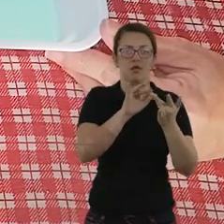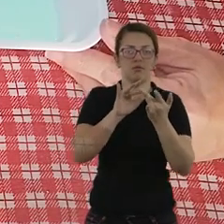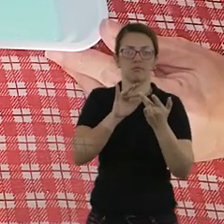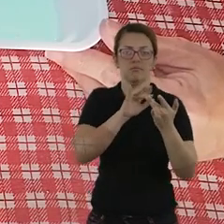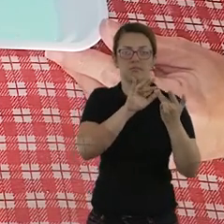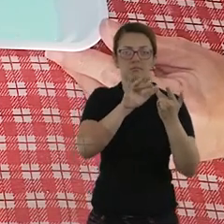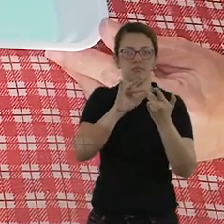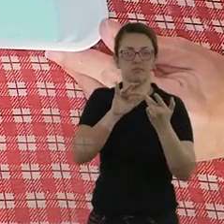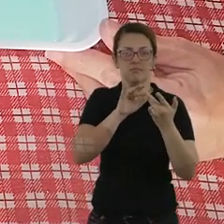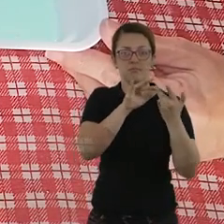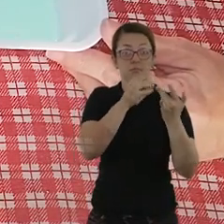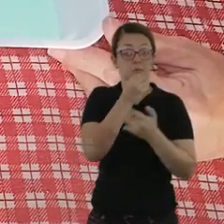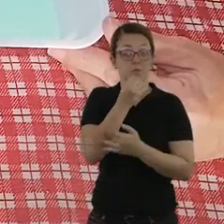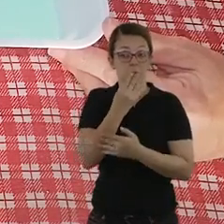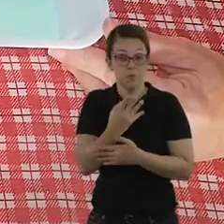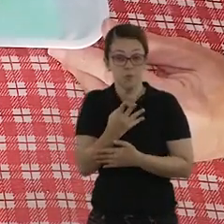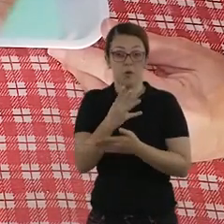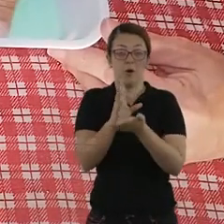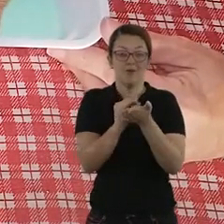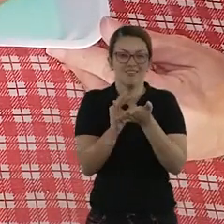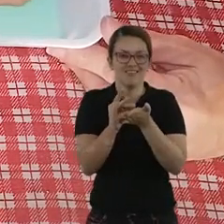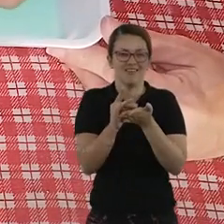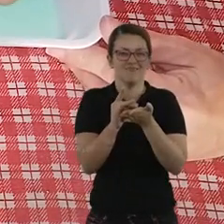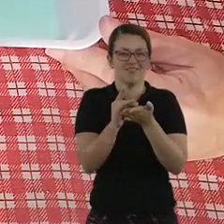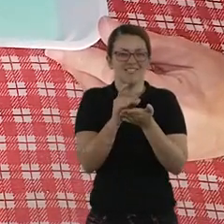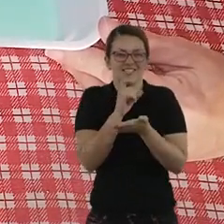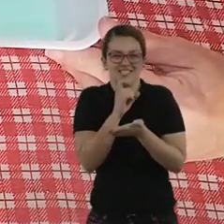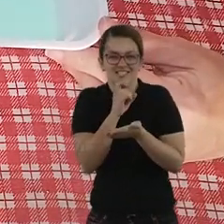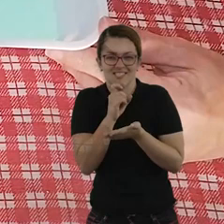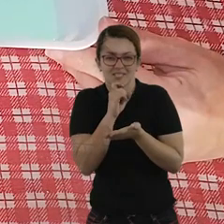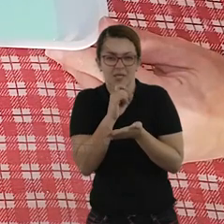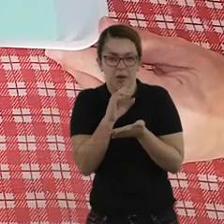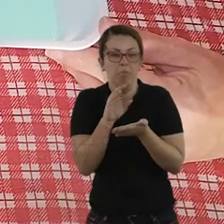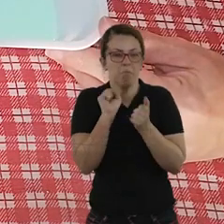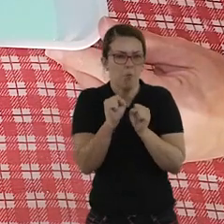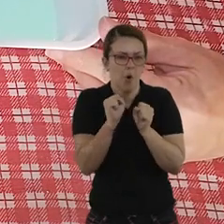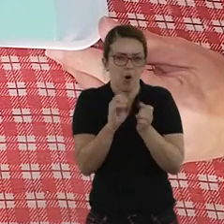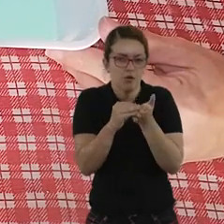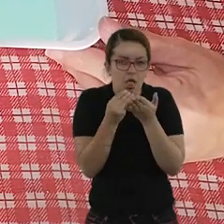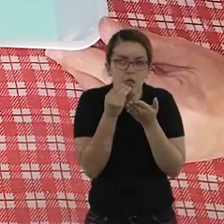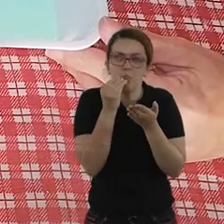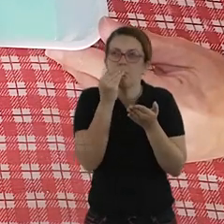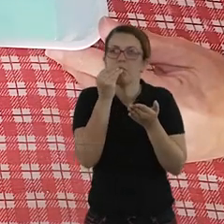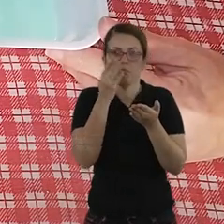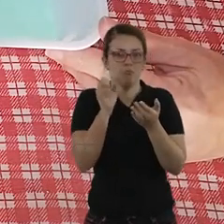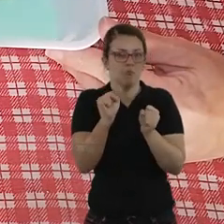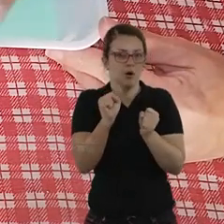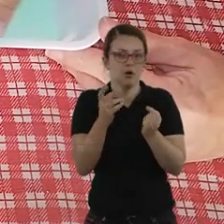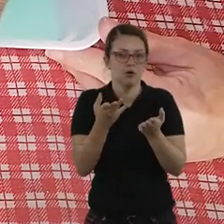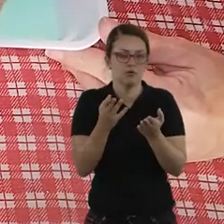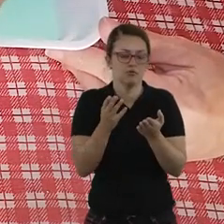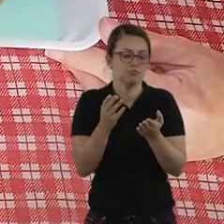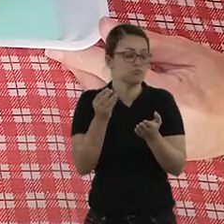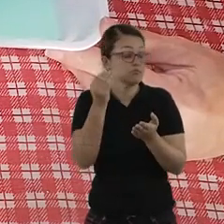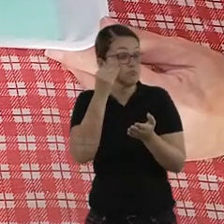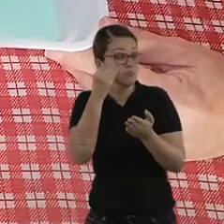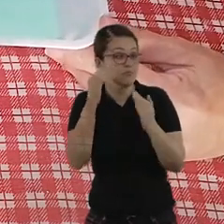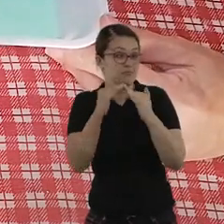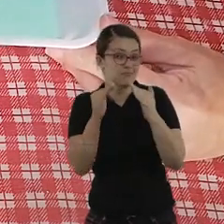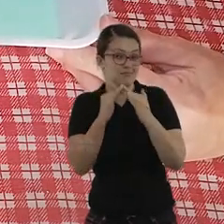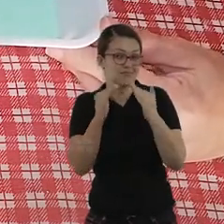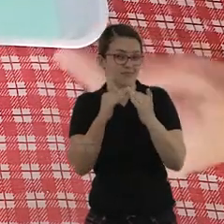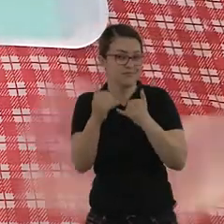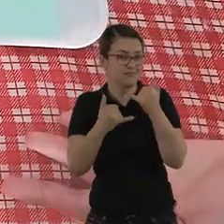Essa pesquisa e investigação para ela traz muita riqueza. Ela é geladinha, pode ser levada à boca porque é feita de amido de milho.